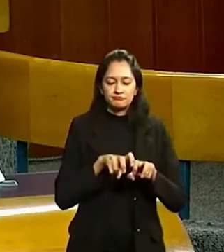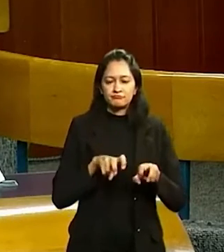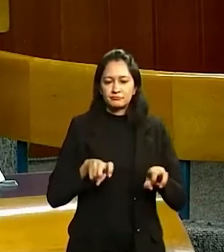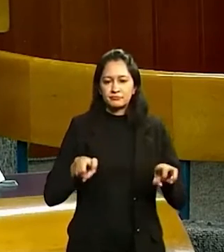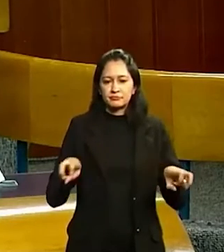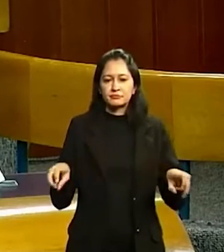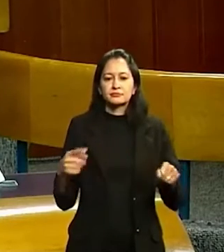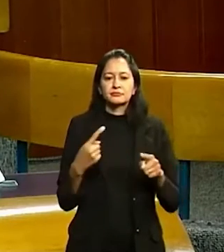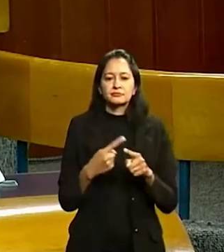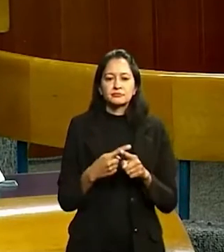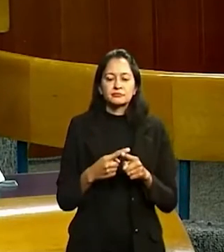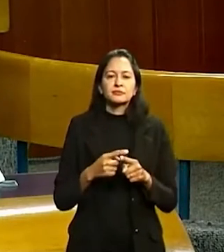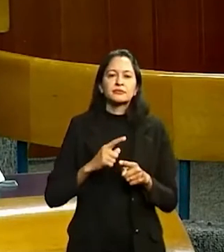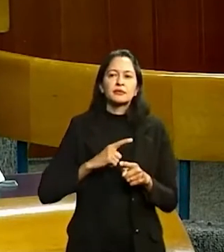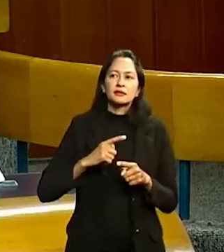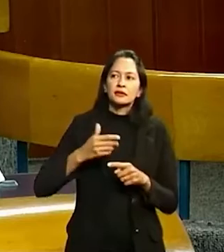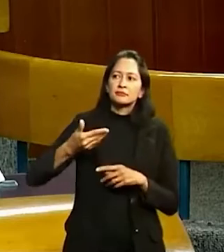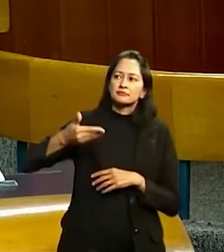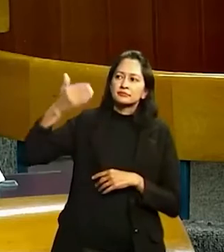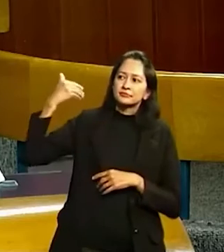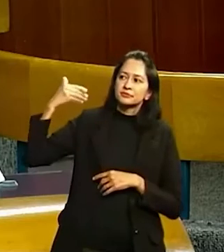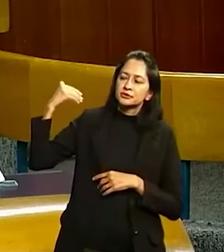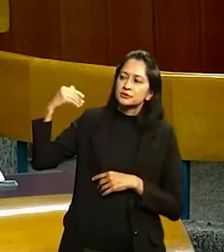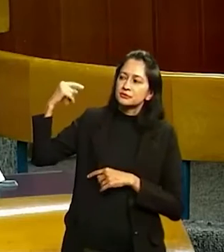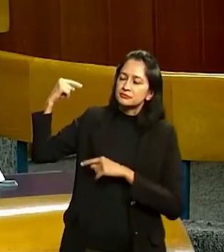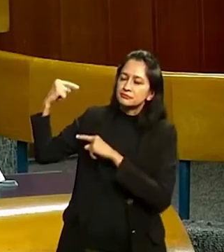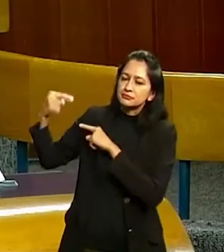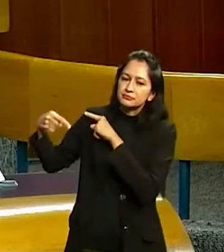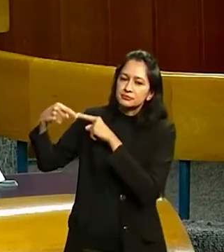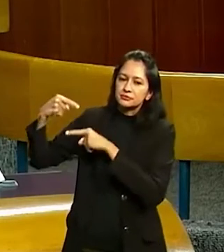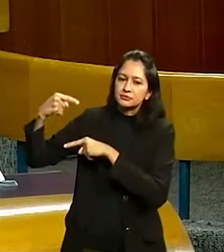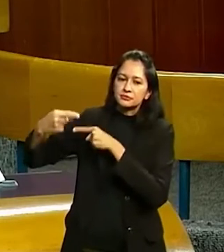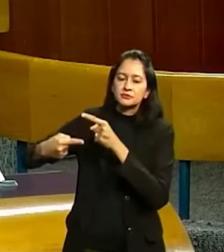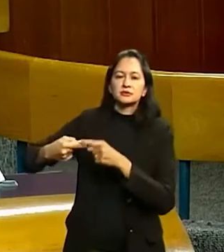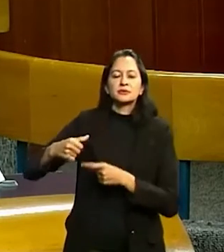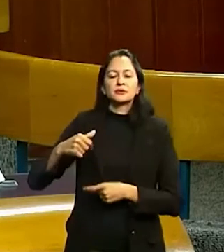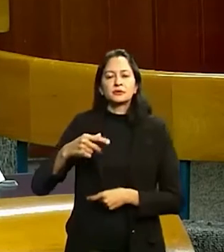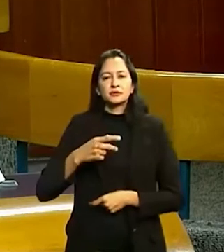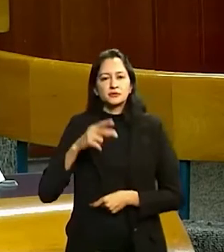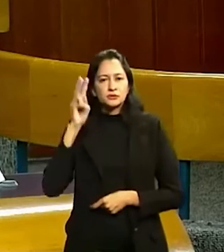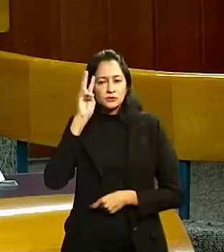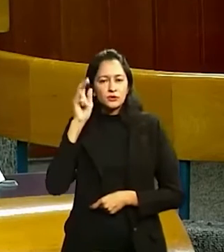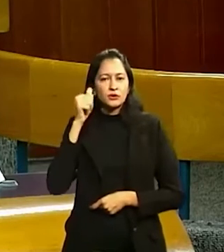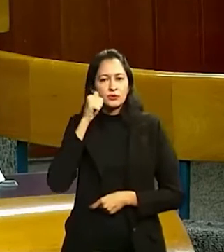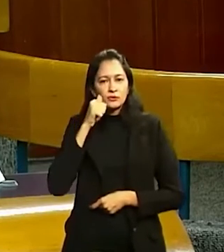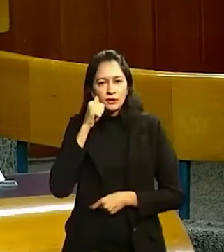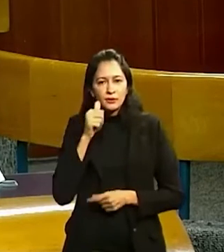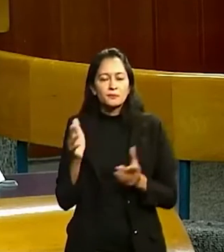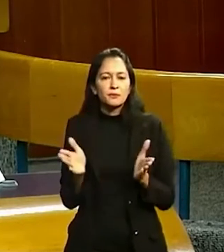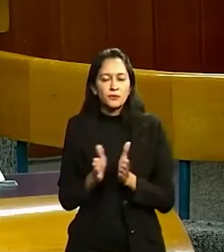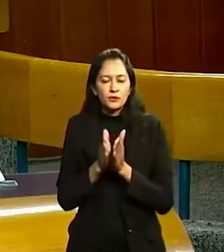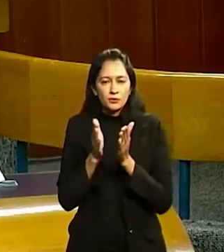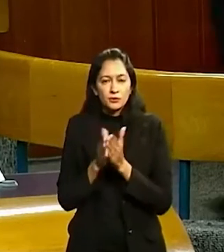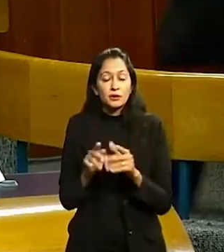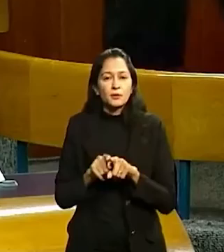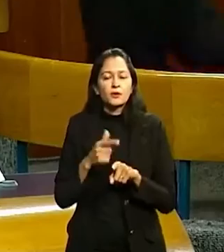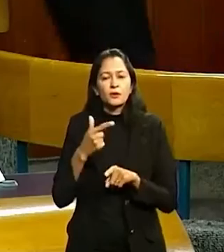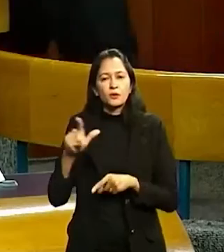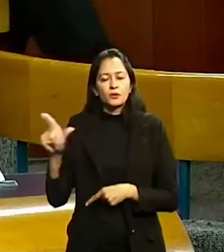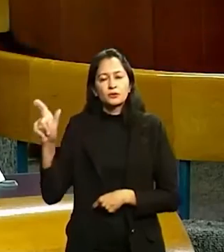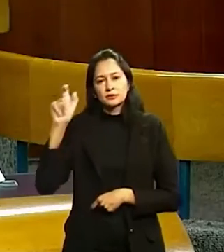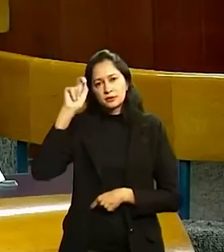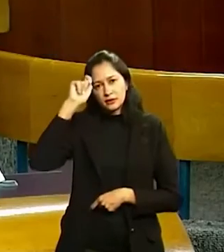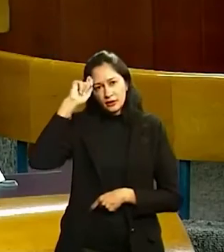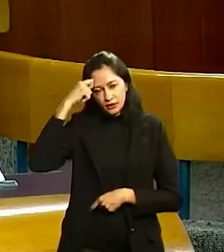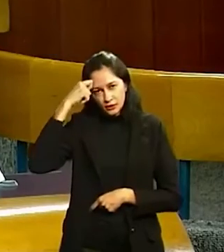porque comigo vem a minha ancestralidade, comigo vem a história de uma mulher periférica, vem a história de negros em